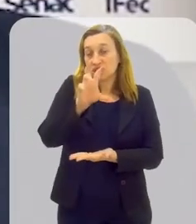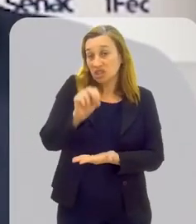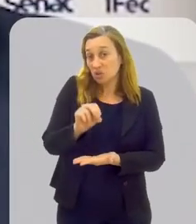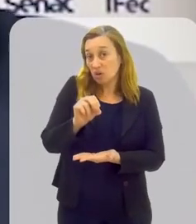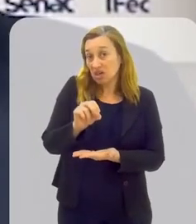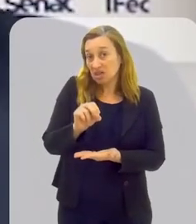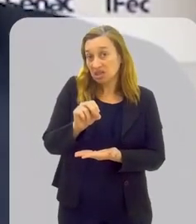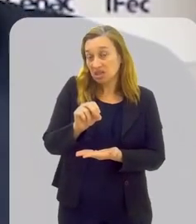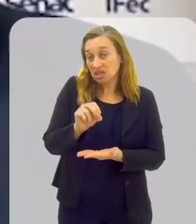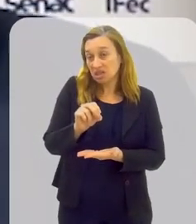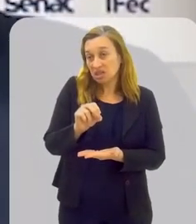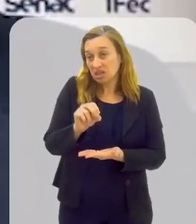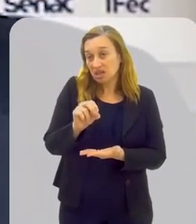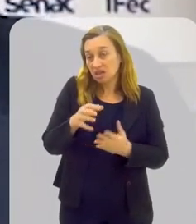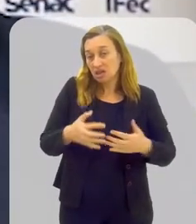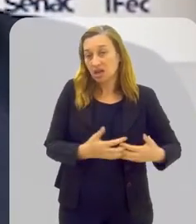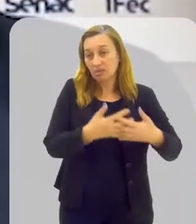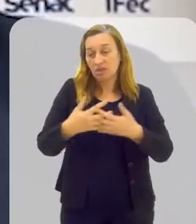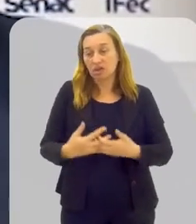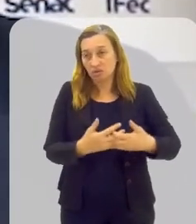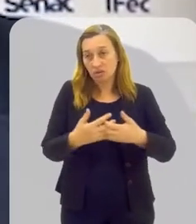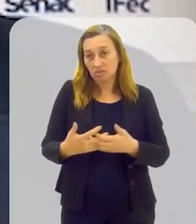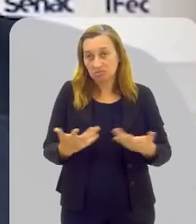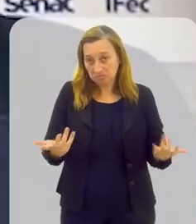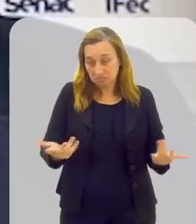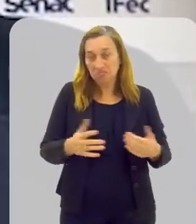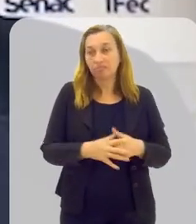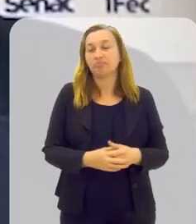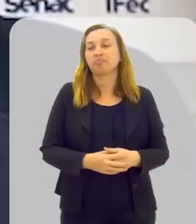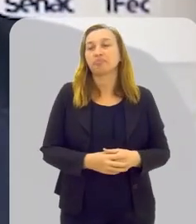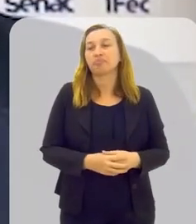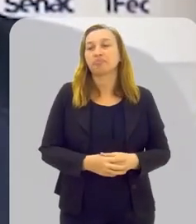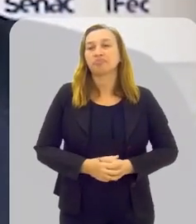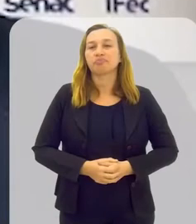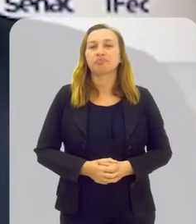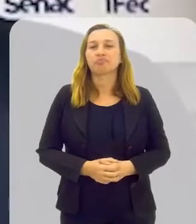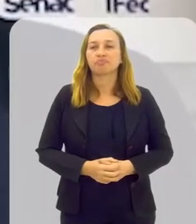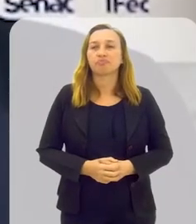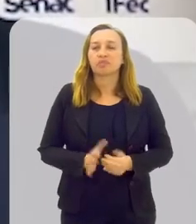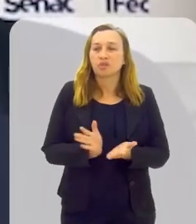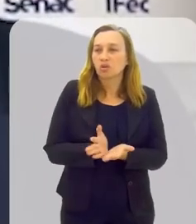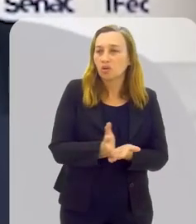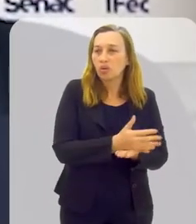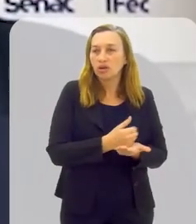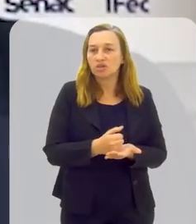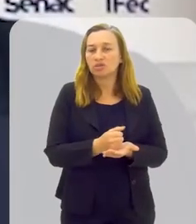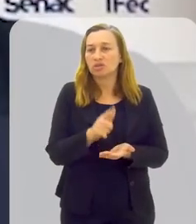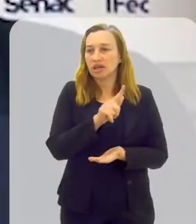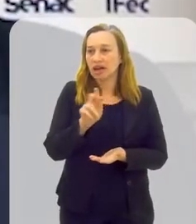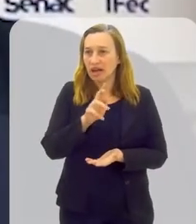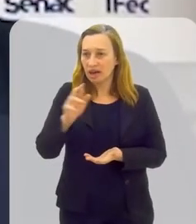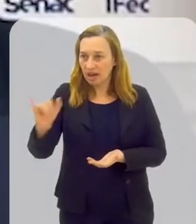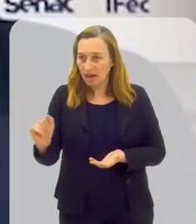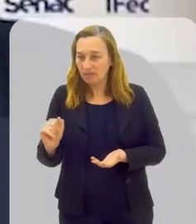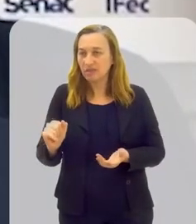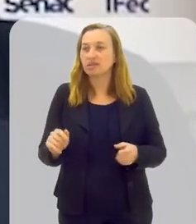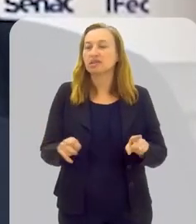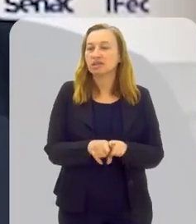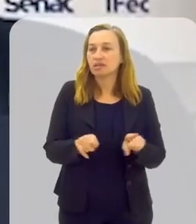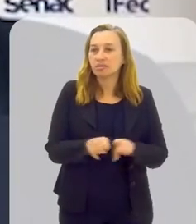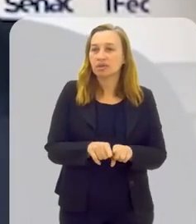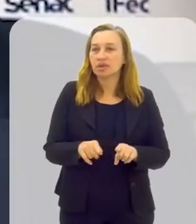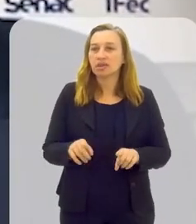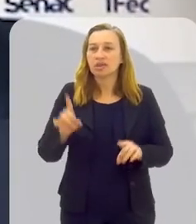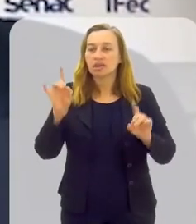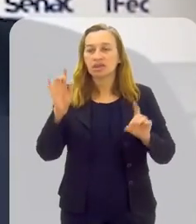caminhões a gente transporta com 5 caminhões a mesma quantidade de resíduo e além desse desse coletor das garrafas